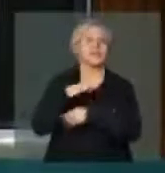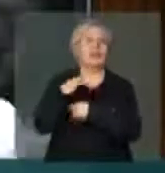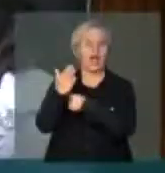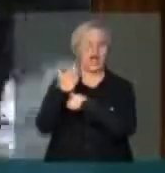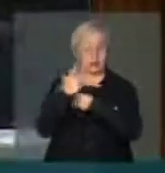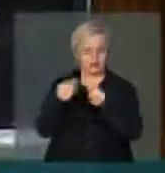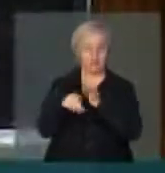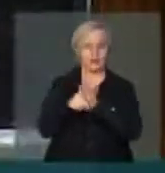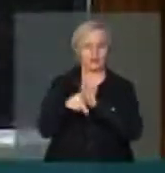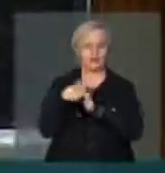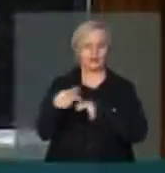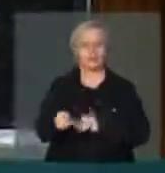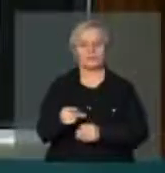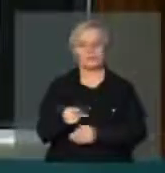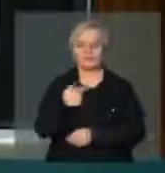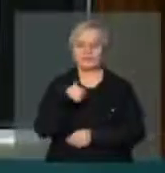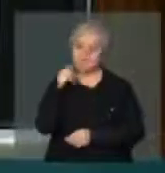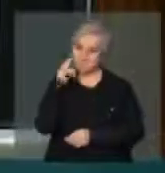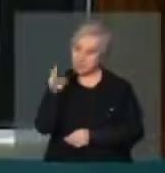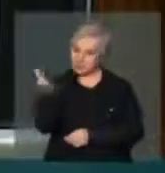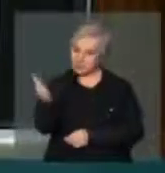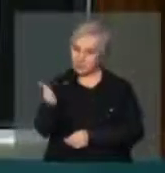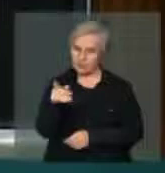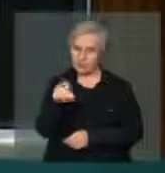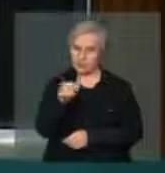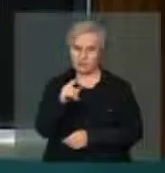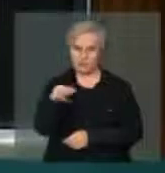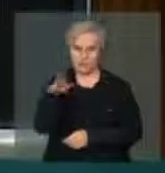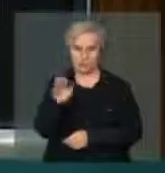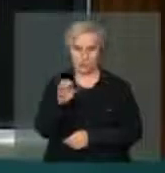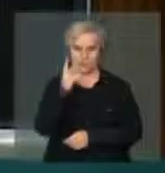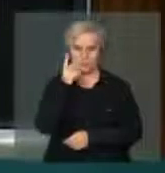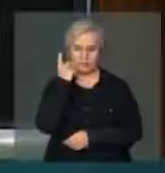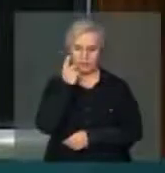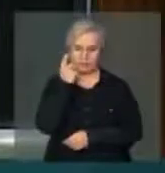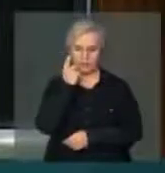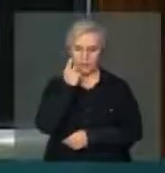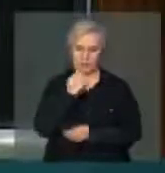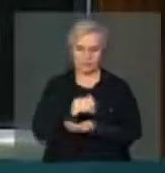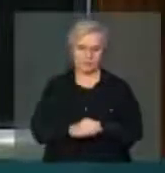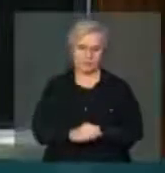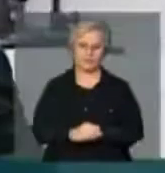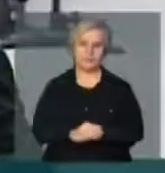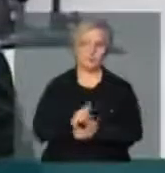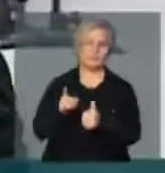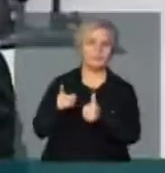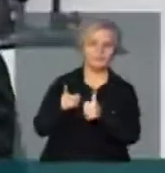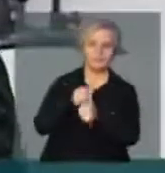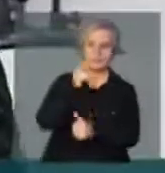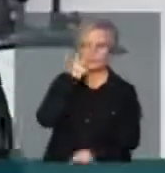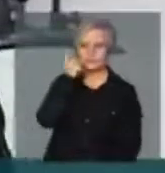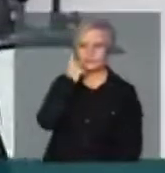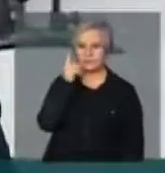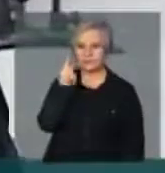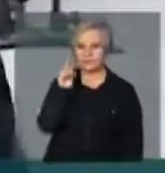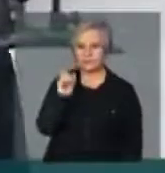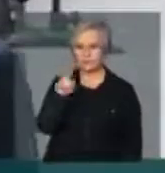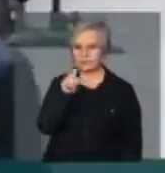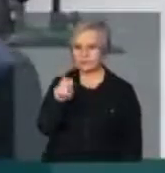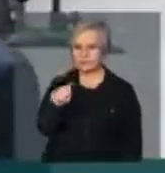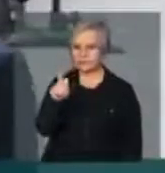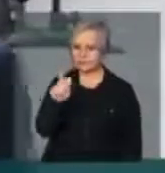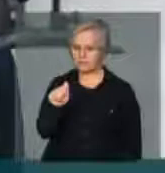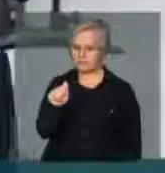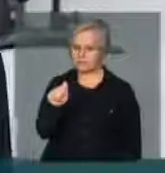vou ouvir com atenção o meu querido deputado Mauro Pereira. Bom, primeiramente, deputado Gonzaga Patriota, eu gostaria de dizer que eu